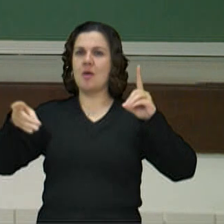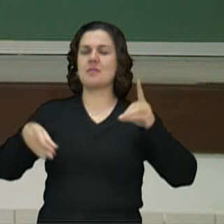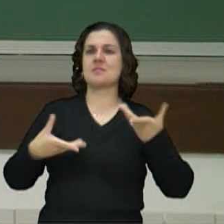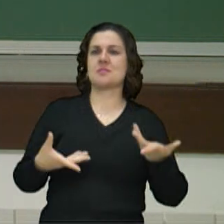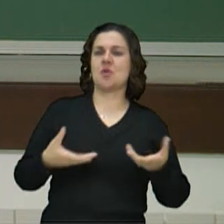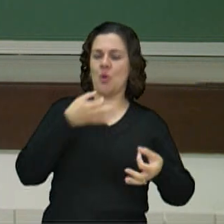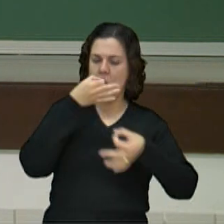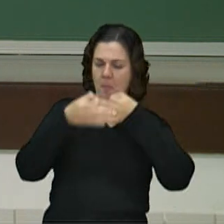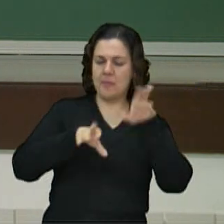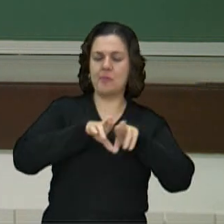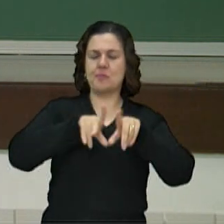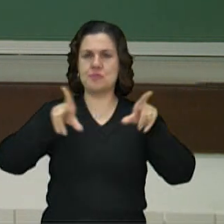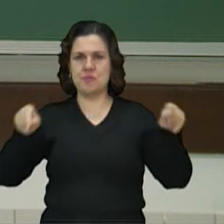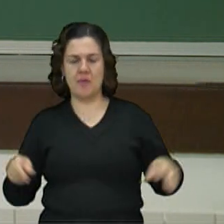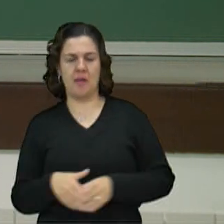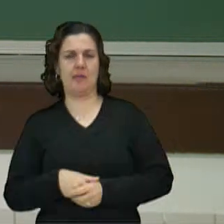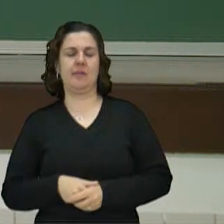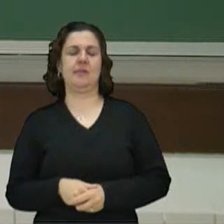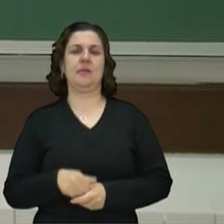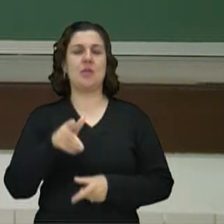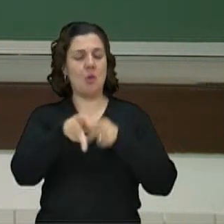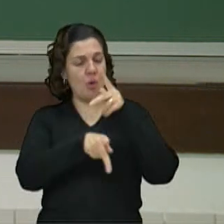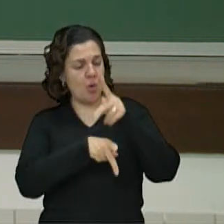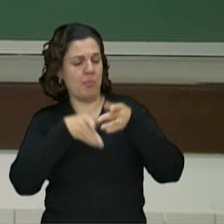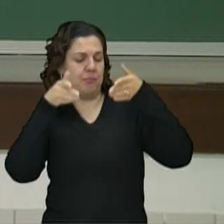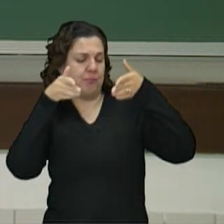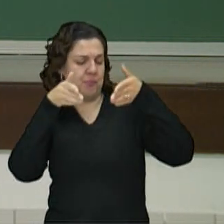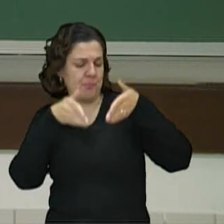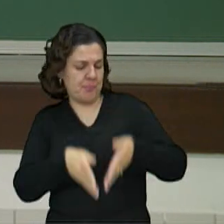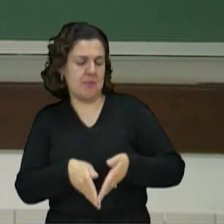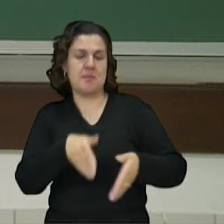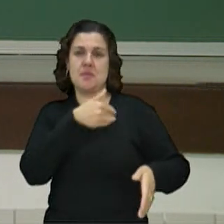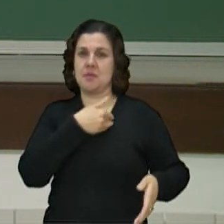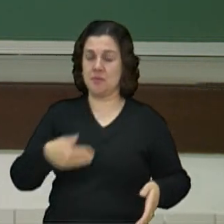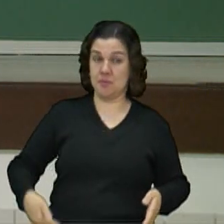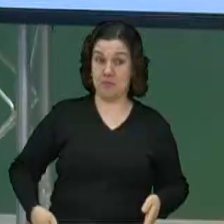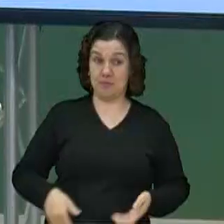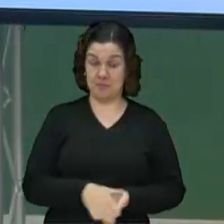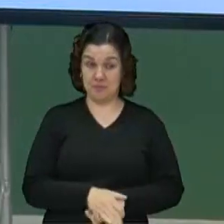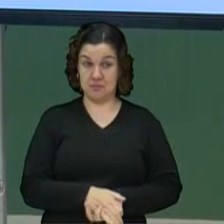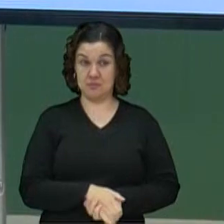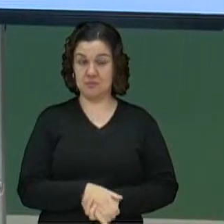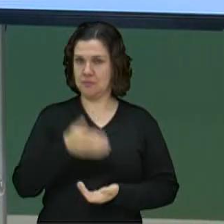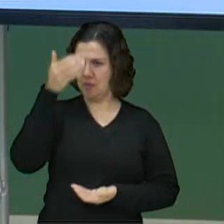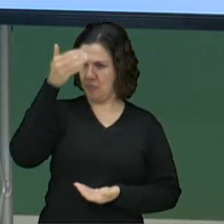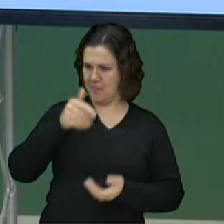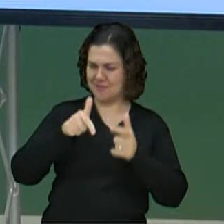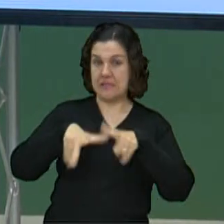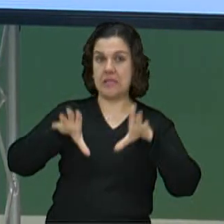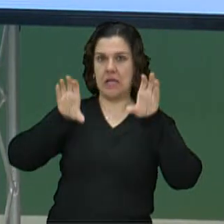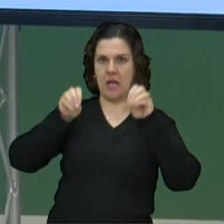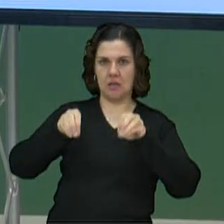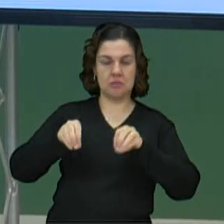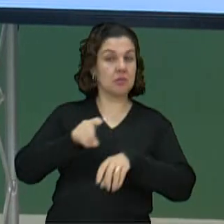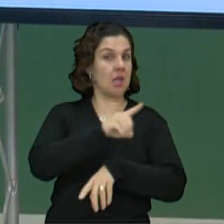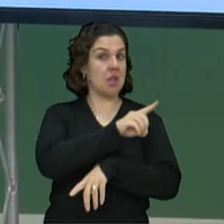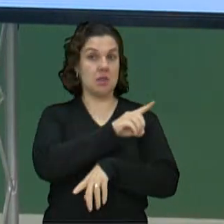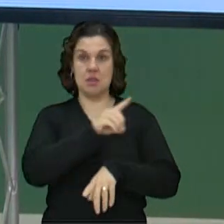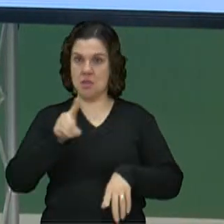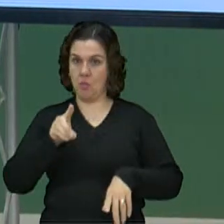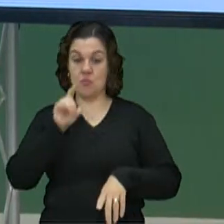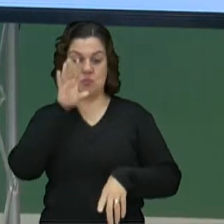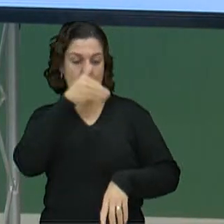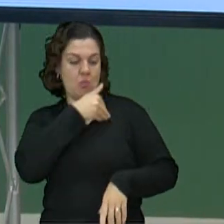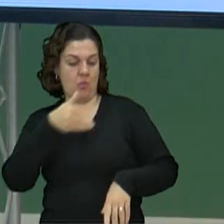opiniões diferentes, sobre o povo participar do governo? Ele mostra claramente que é só o